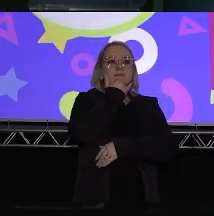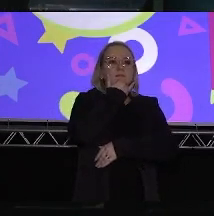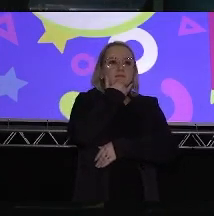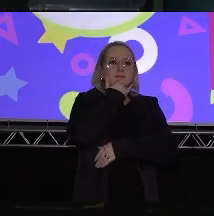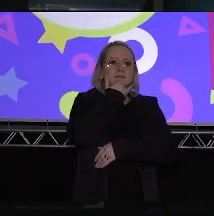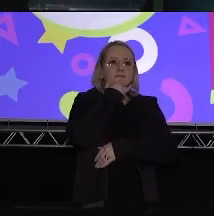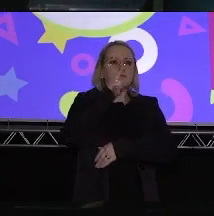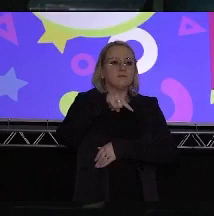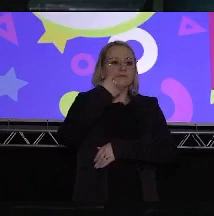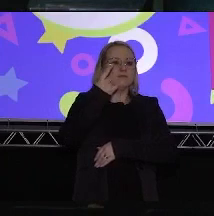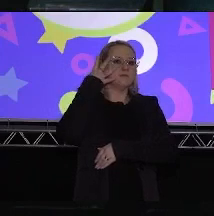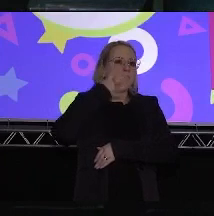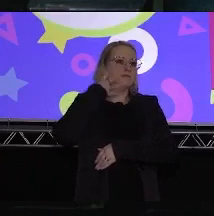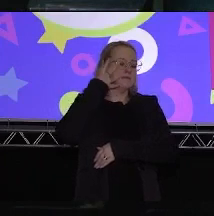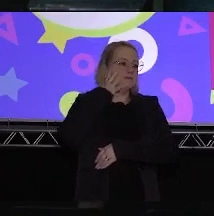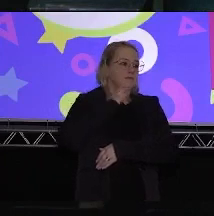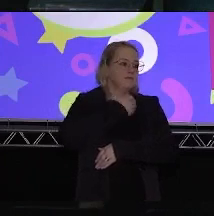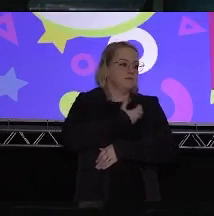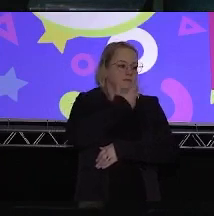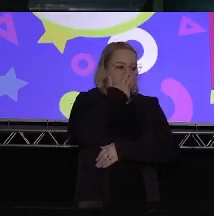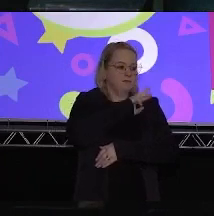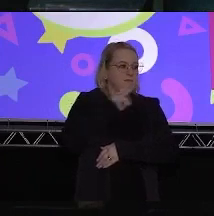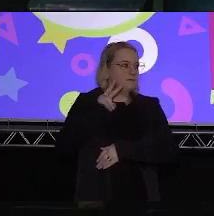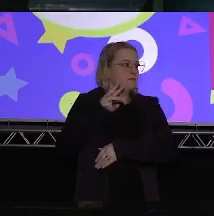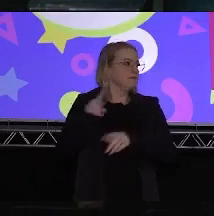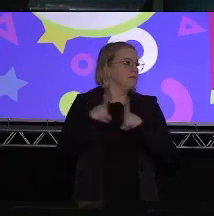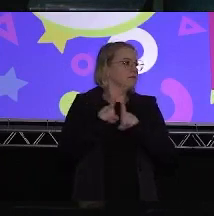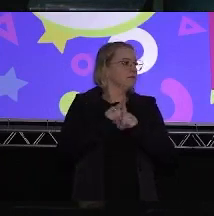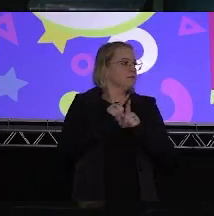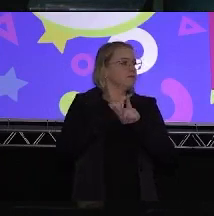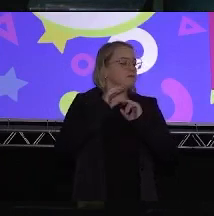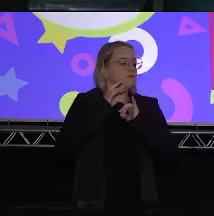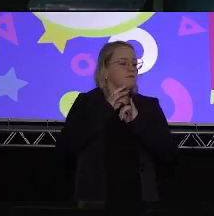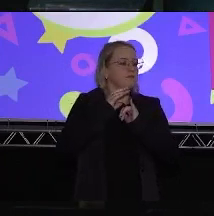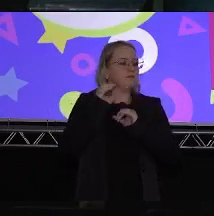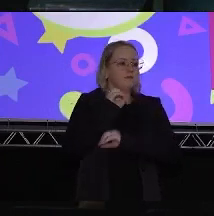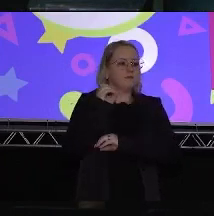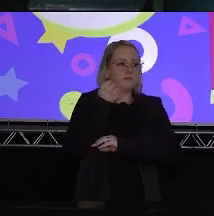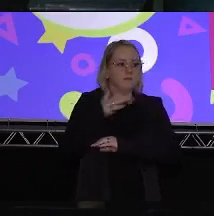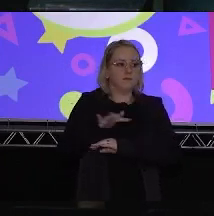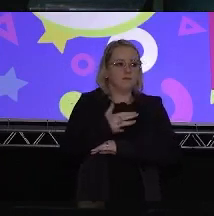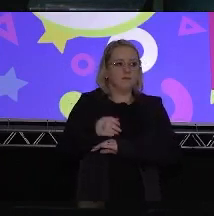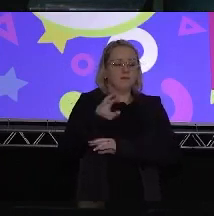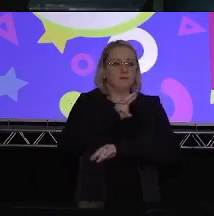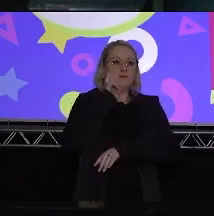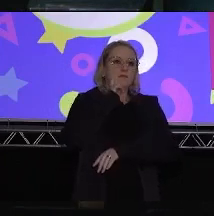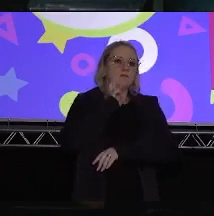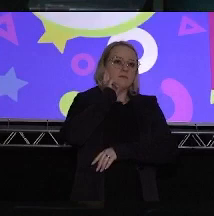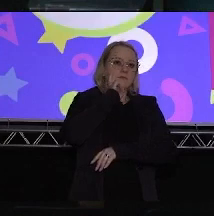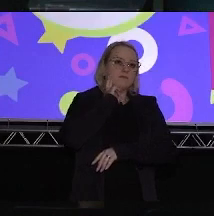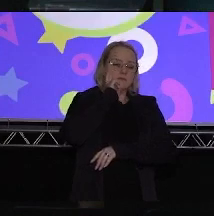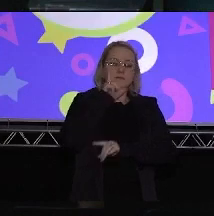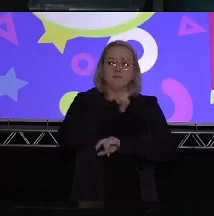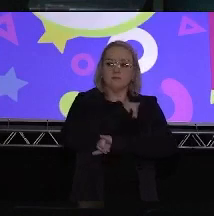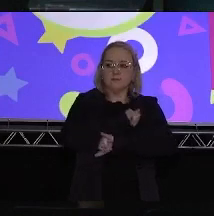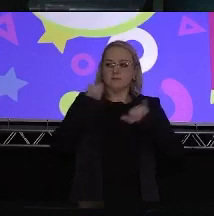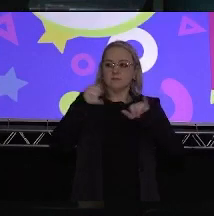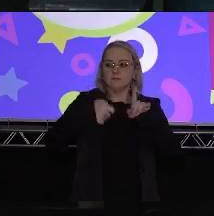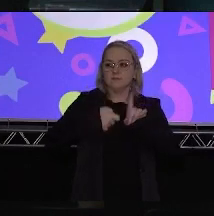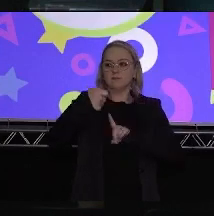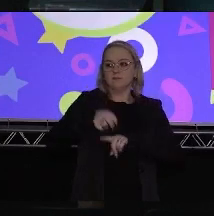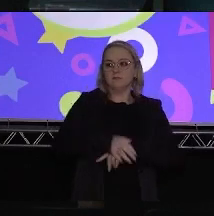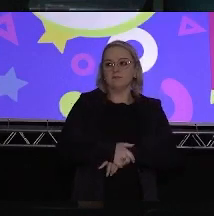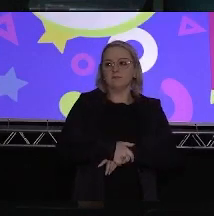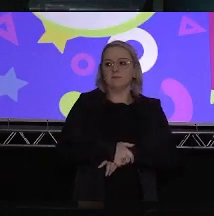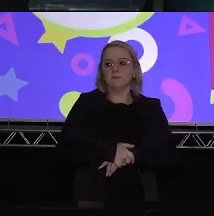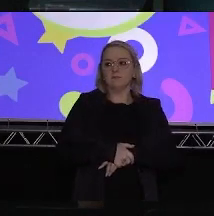da palestra. O nosso slide é também alusão ao Outubro Rosa, né? A gente tem essa campanha esse mês. Cuidem, se